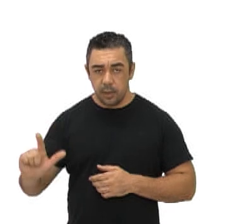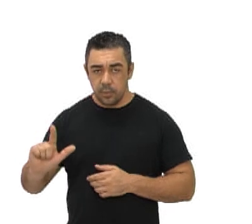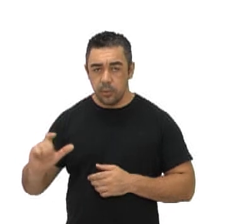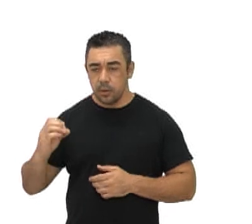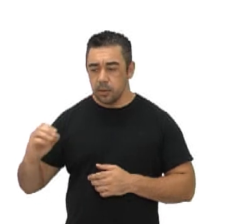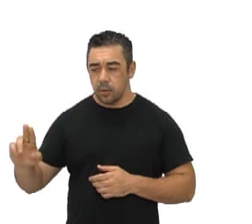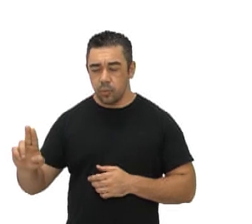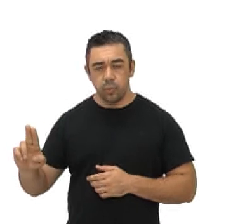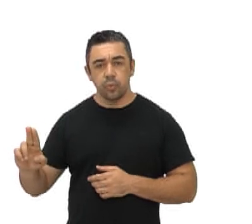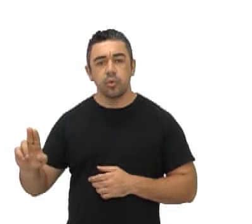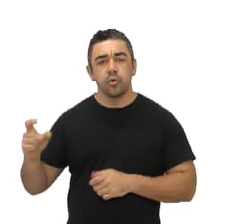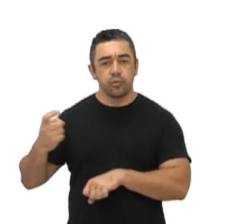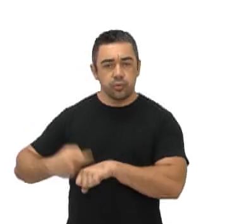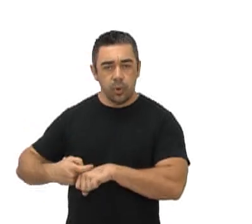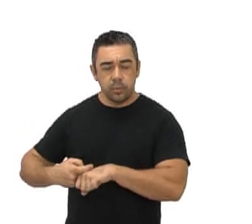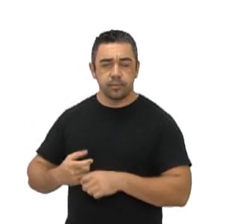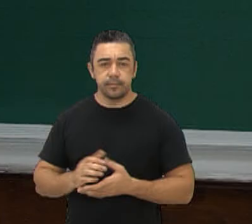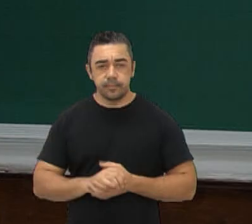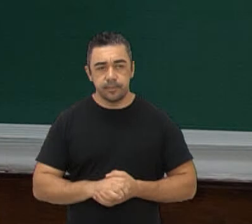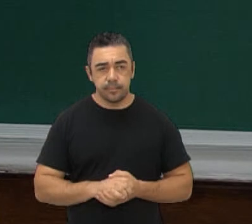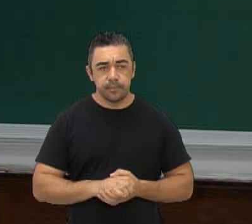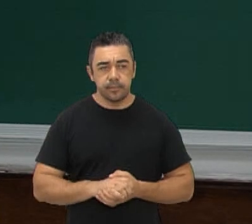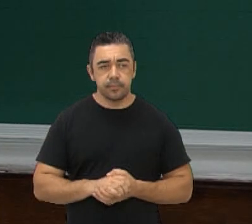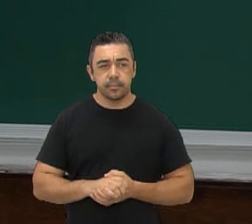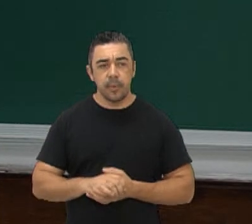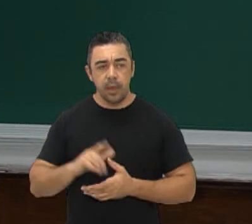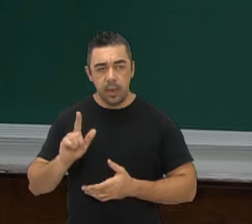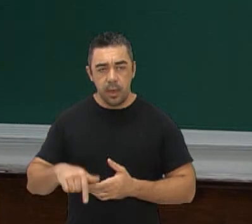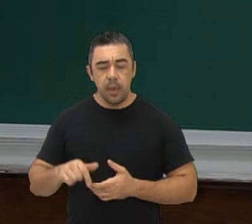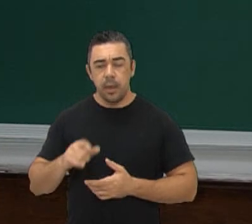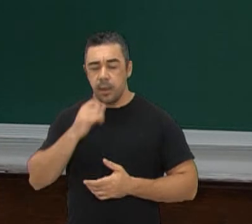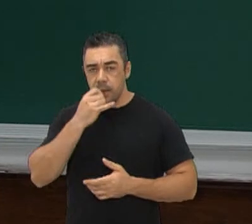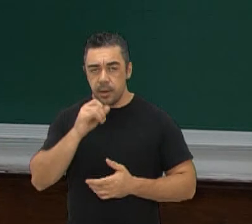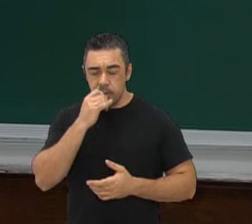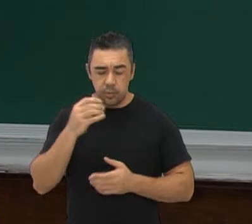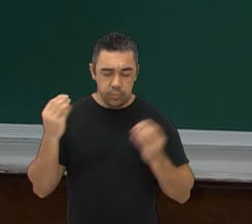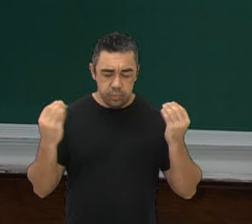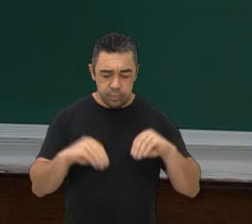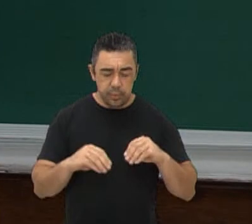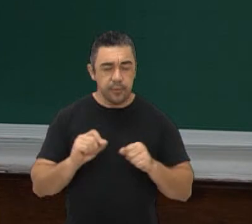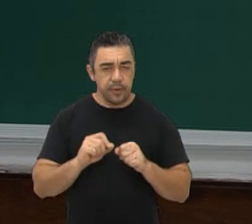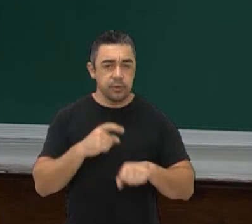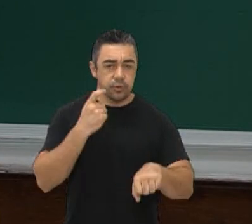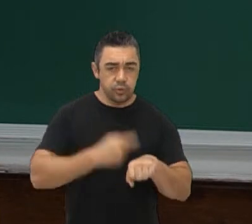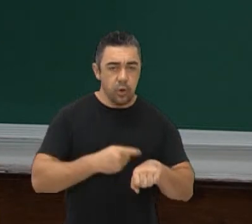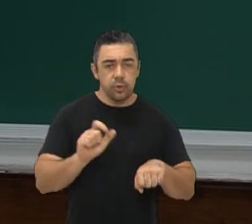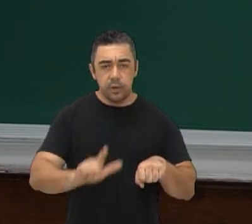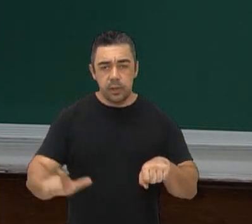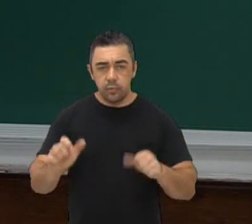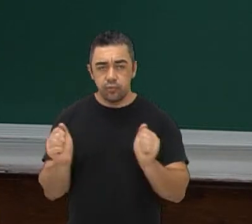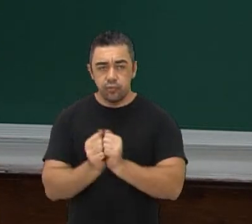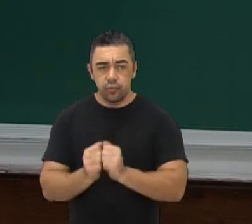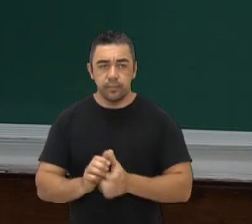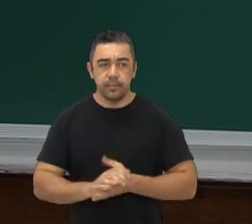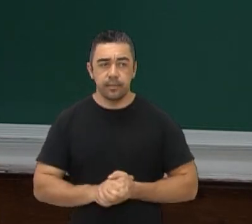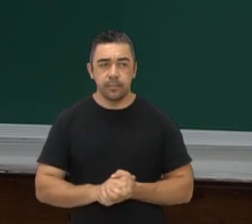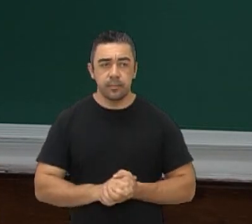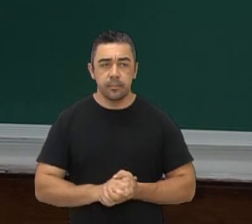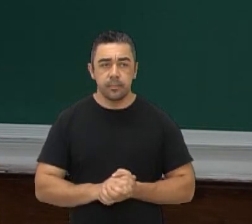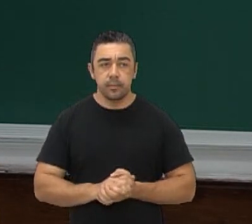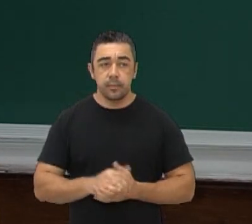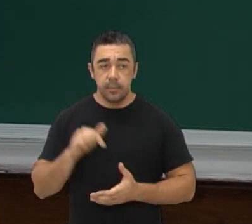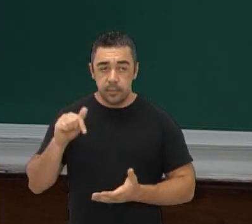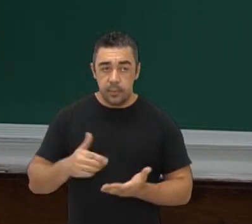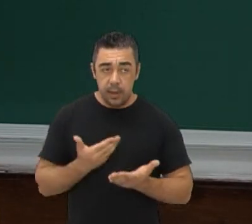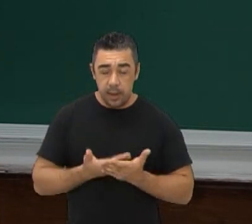e Cu sólido, ok? Então, uma eletrólise que vai formar sólido e líquido.